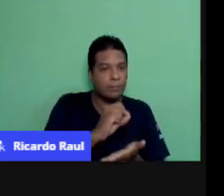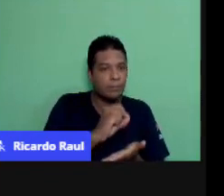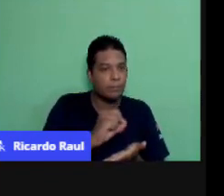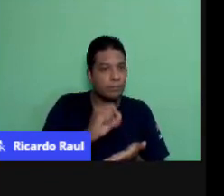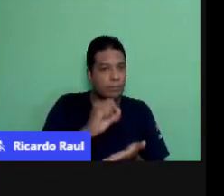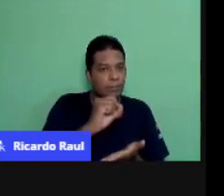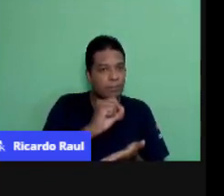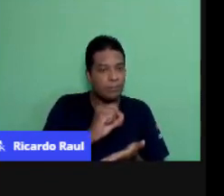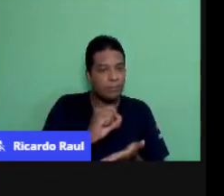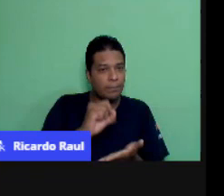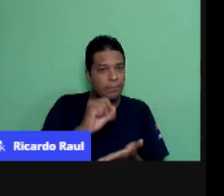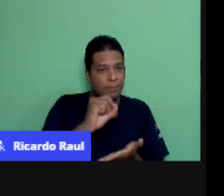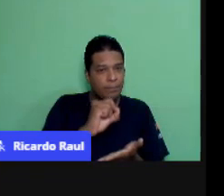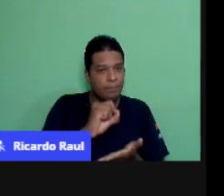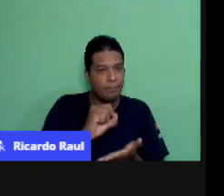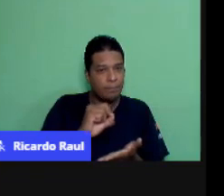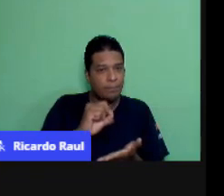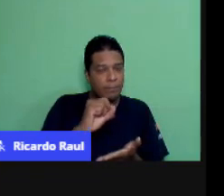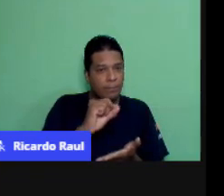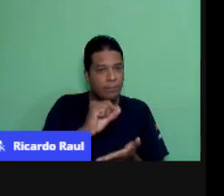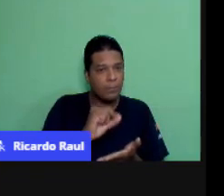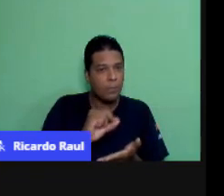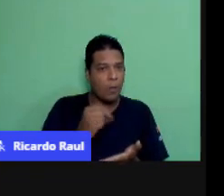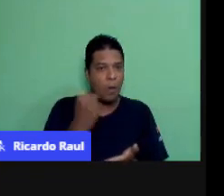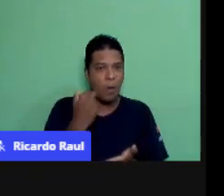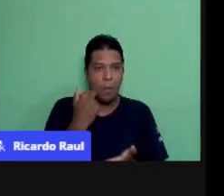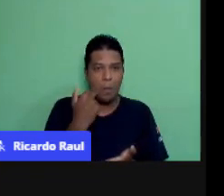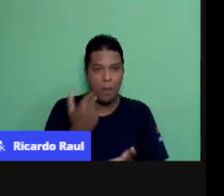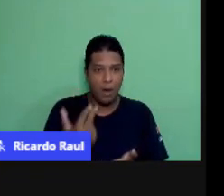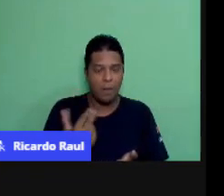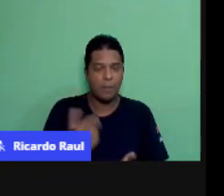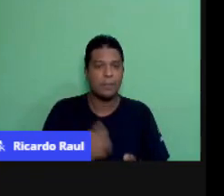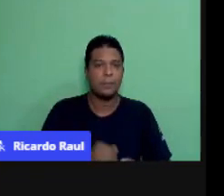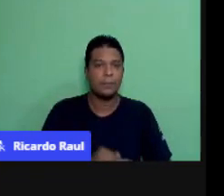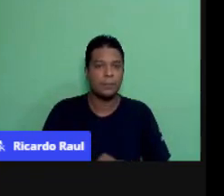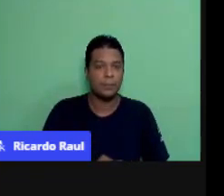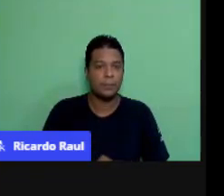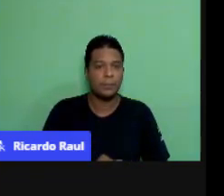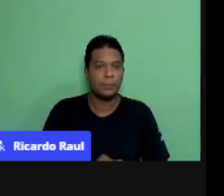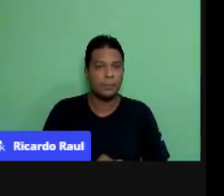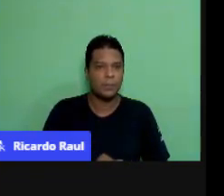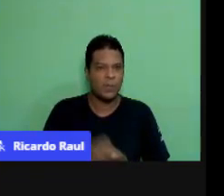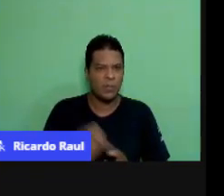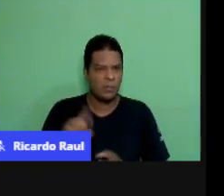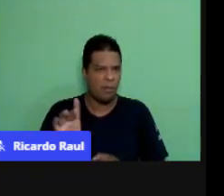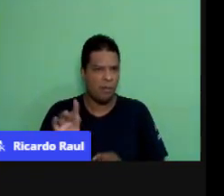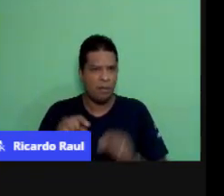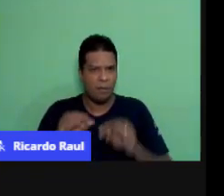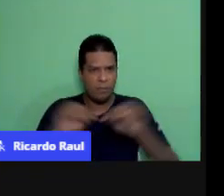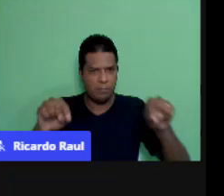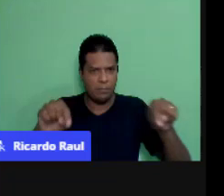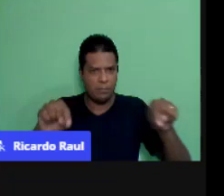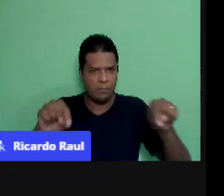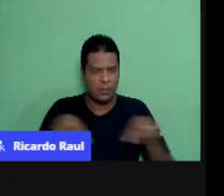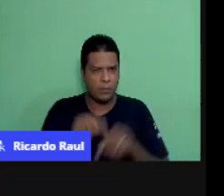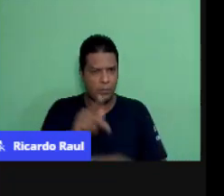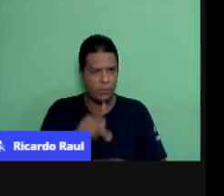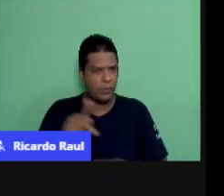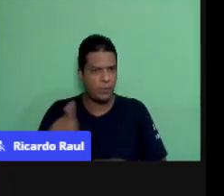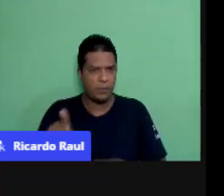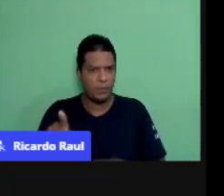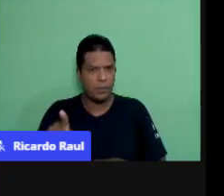bastão sem forçar o lápis. Tudo isso ela ganha onde? Só na sala de aula? Só com o professor? Não.